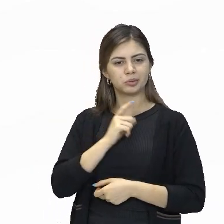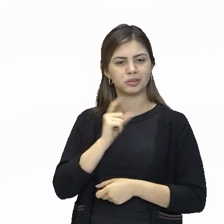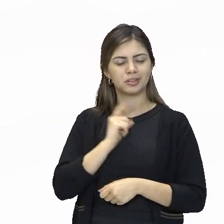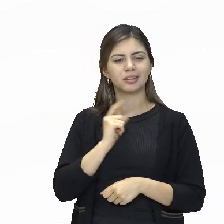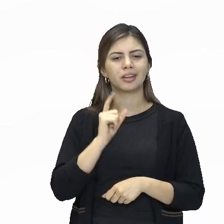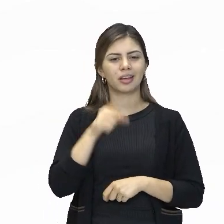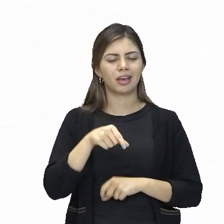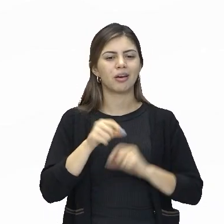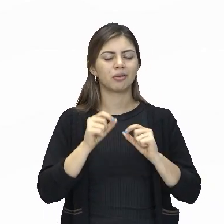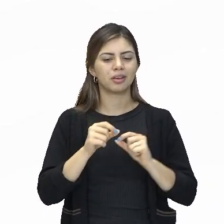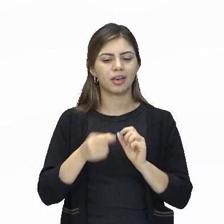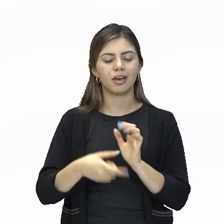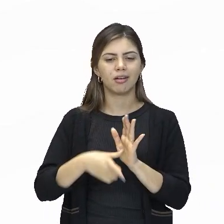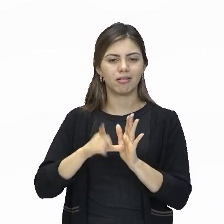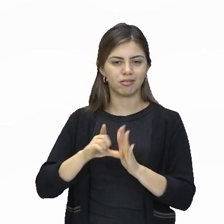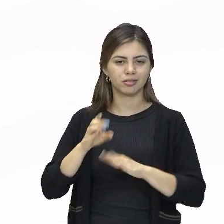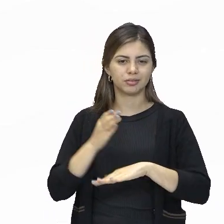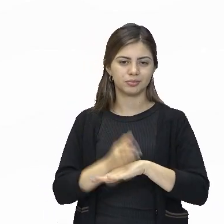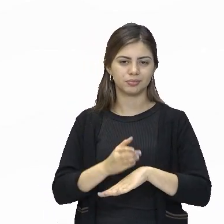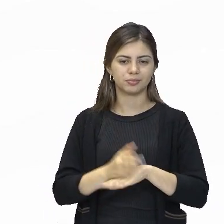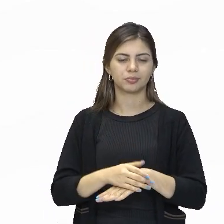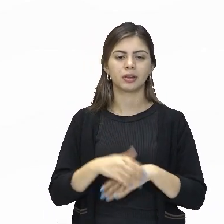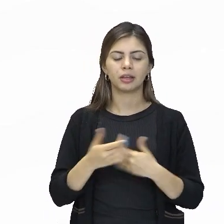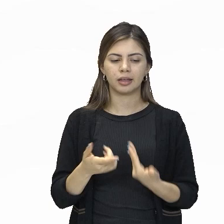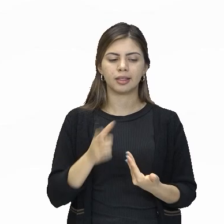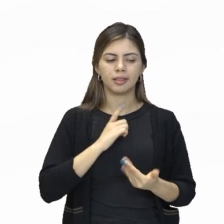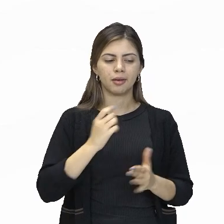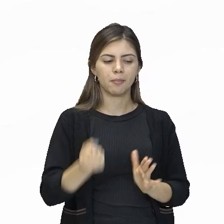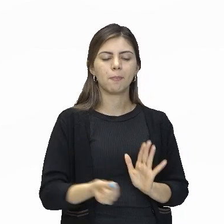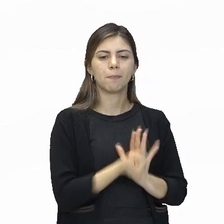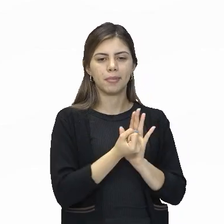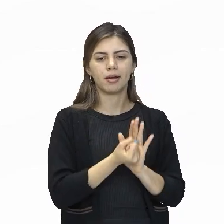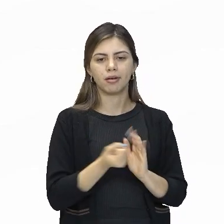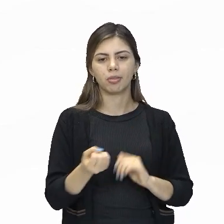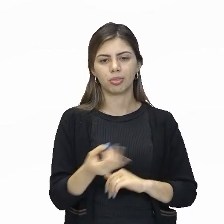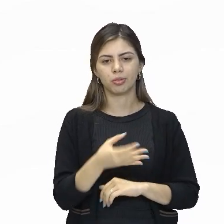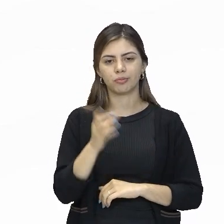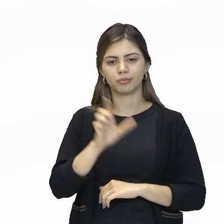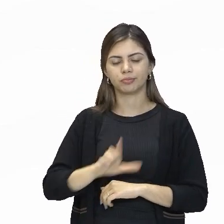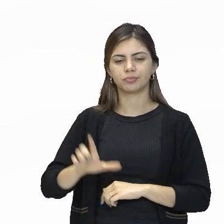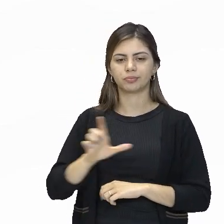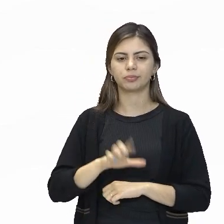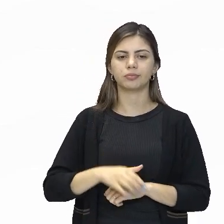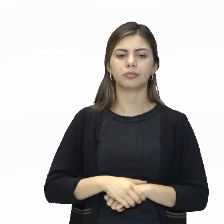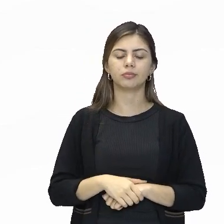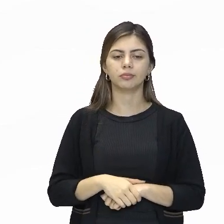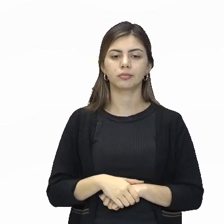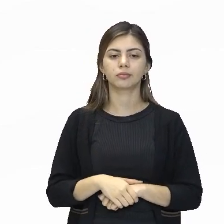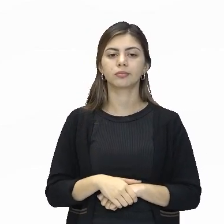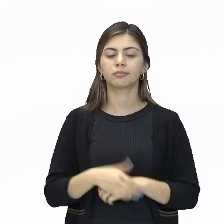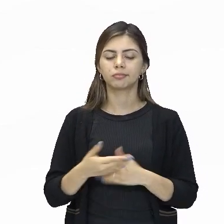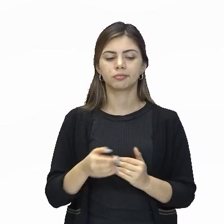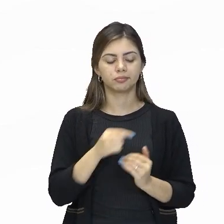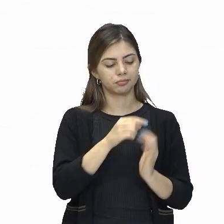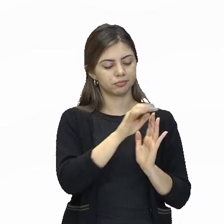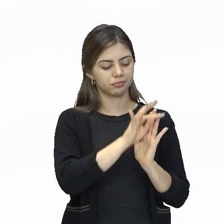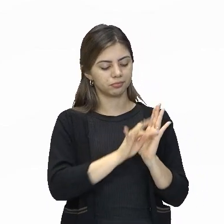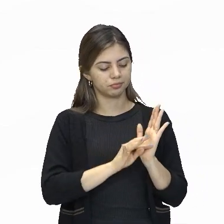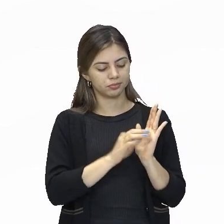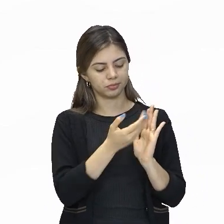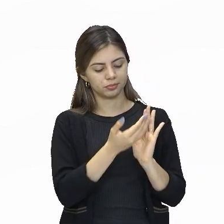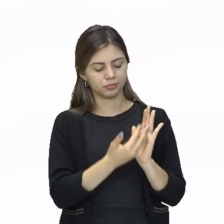ainda está criando-se ali a nova identidade literária, certo? No restante do poema,